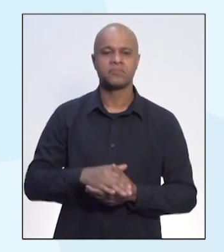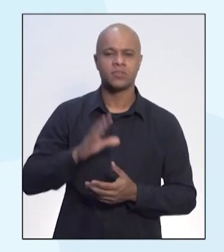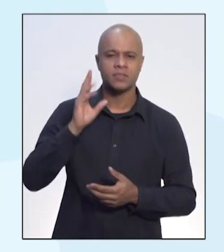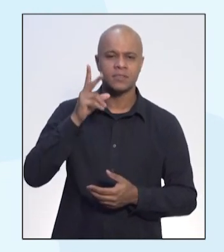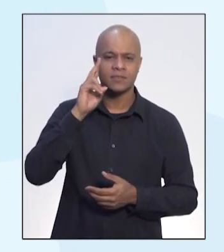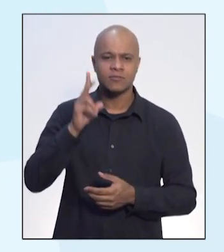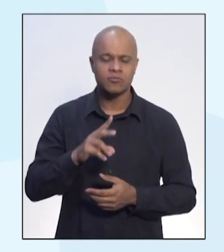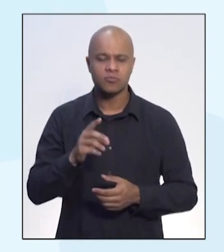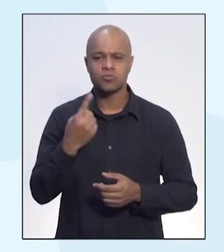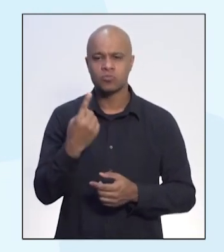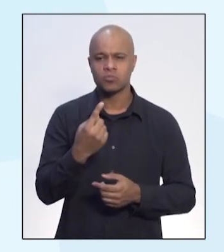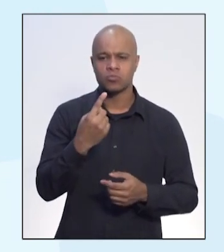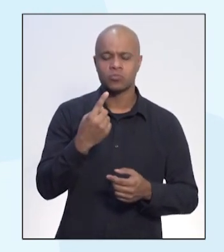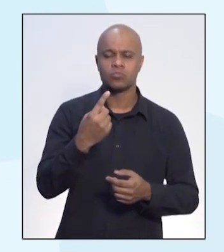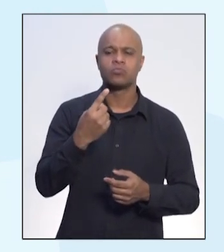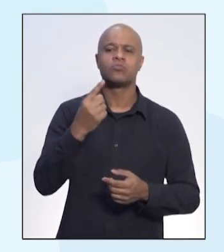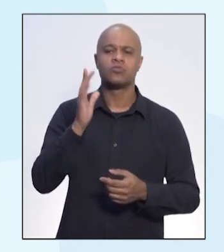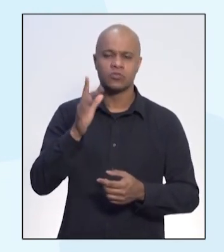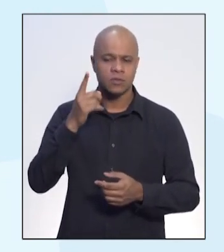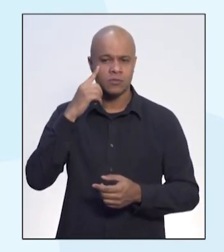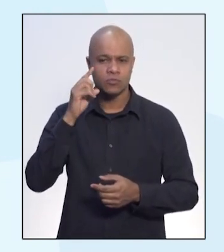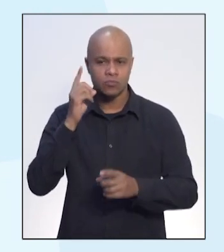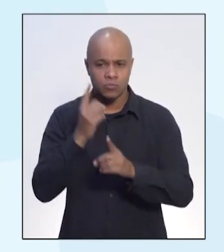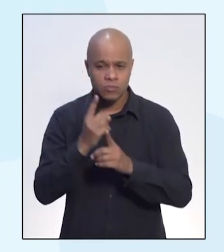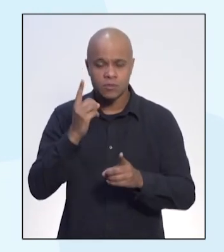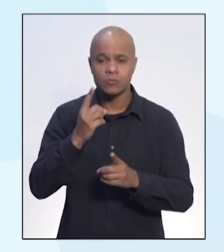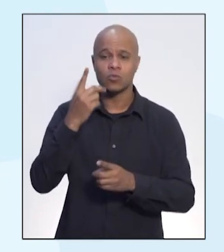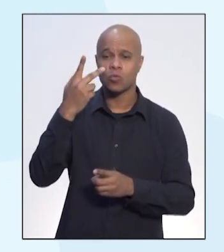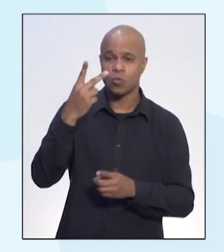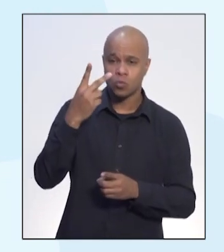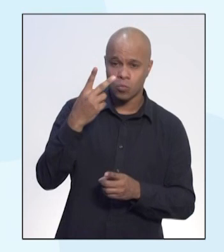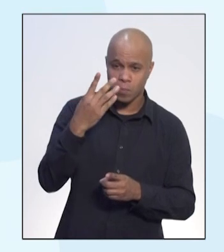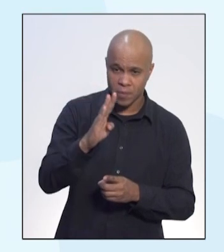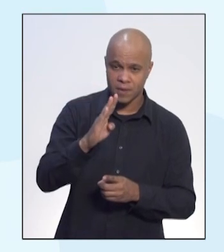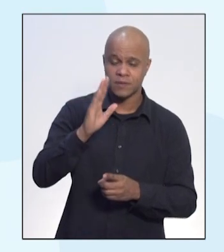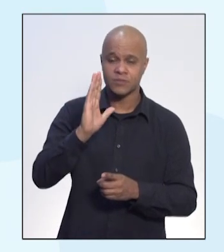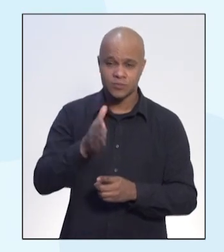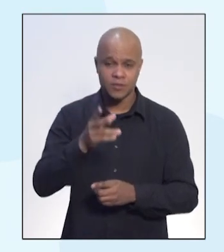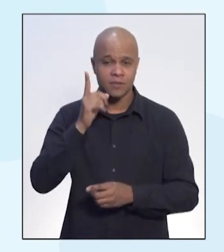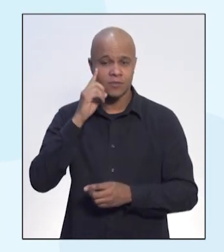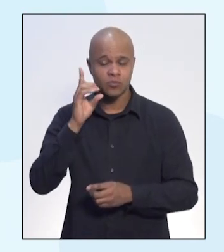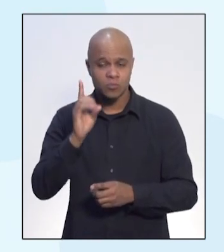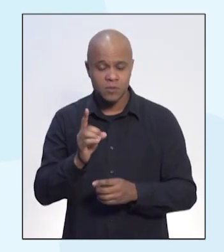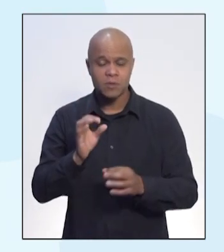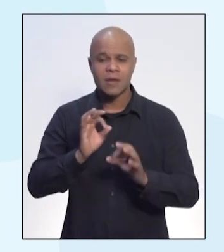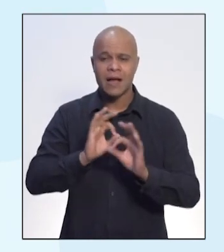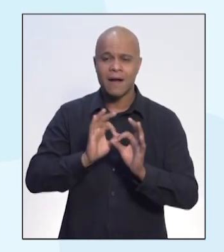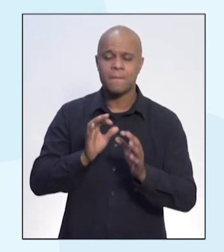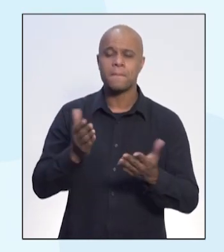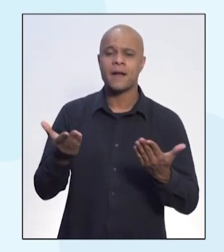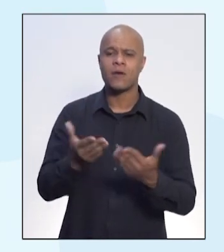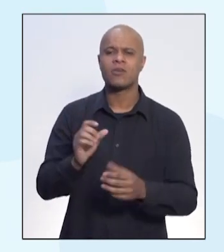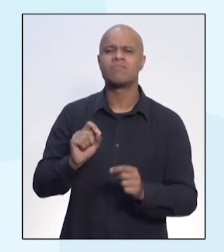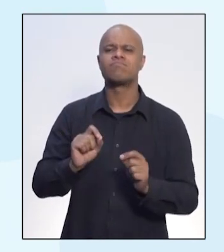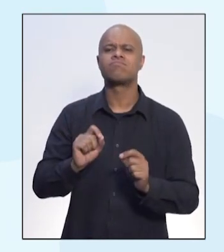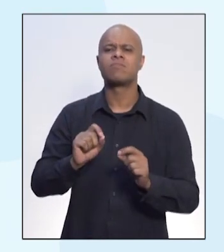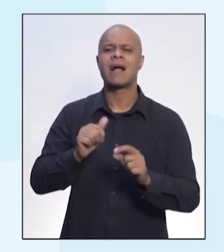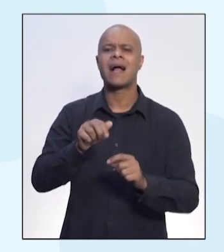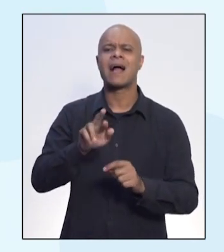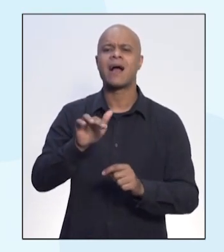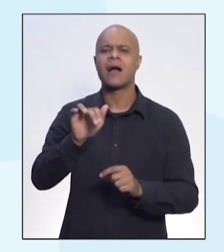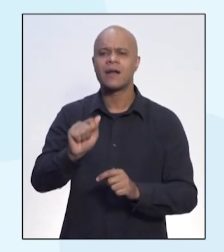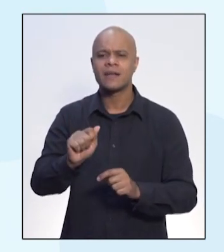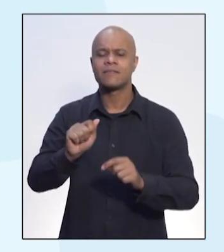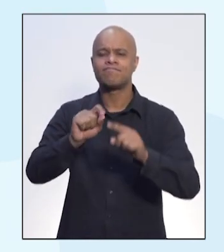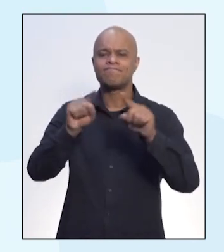metros de cerca, já tem a fórmula da área, tem aí o x do vértice. Por quê? Se você quer a área máxima, a fórmula da área não está aí? Não